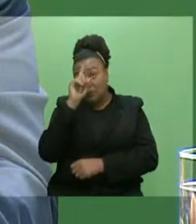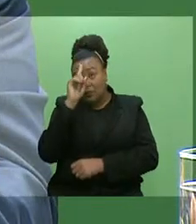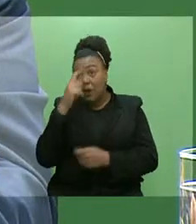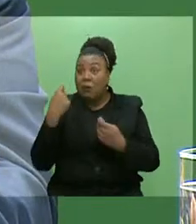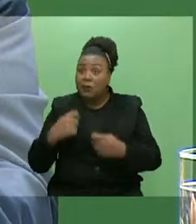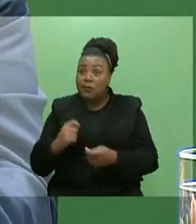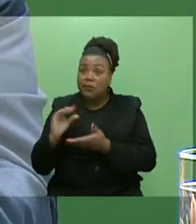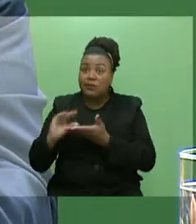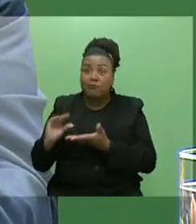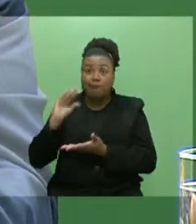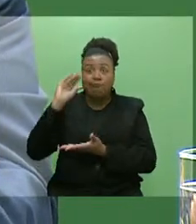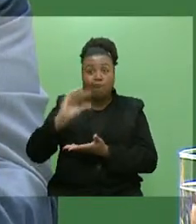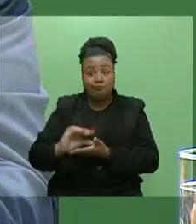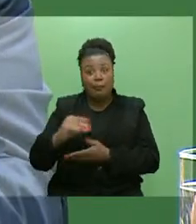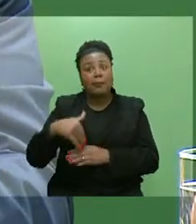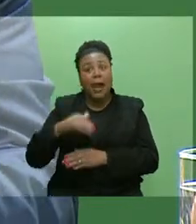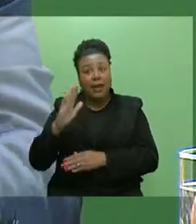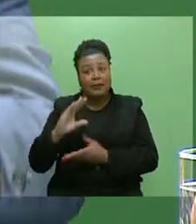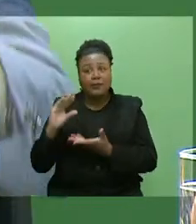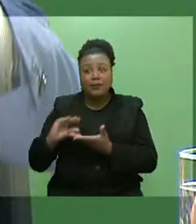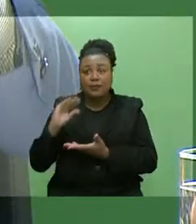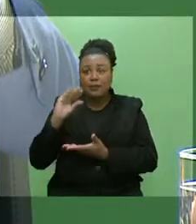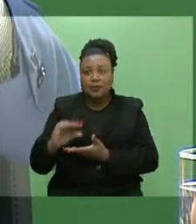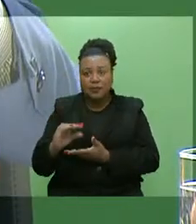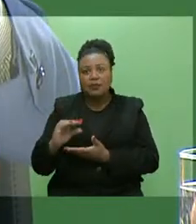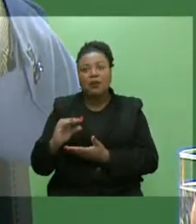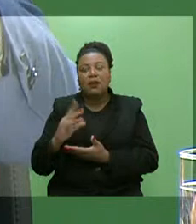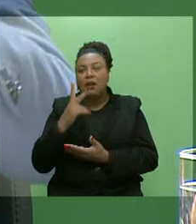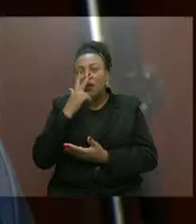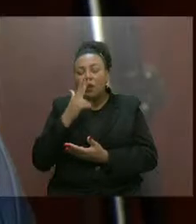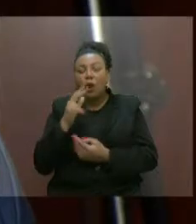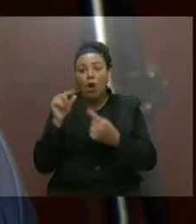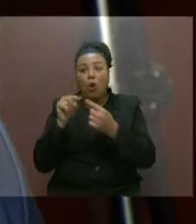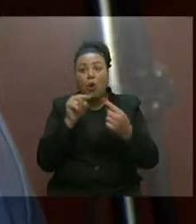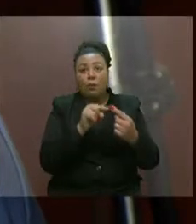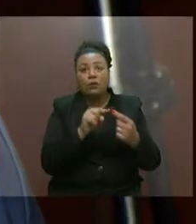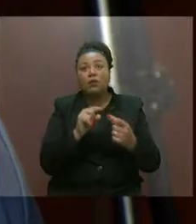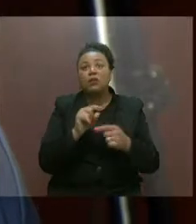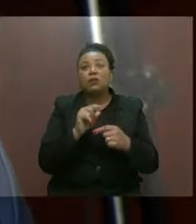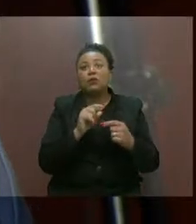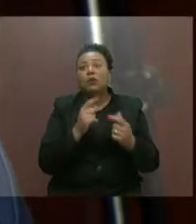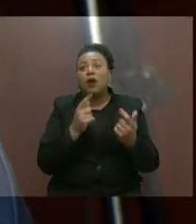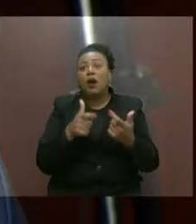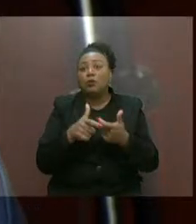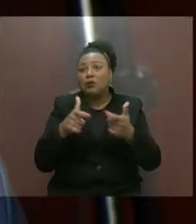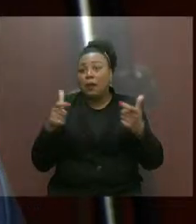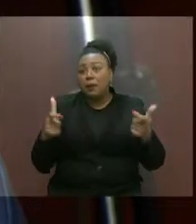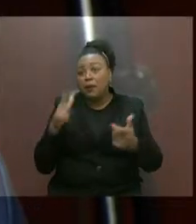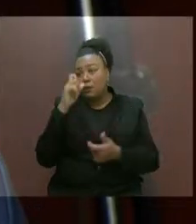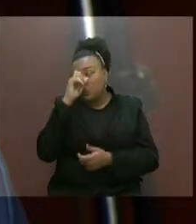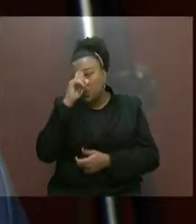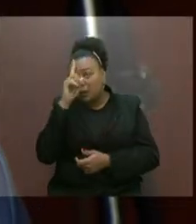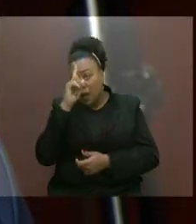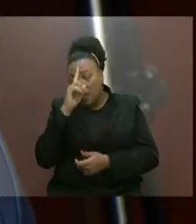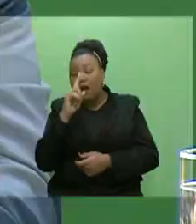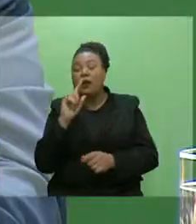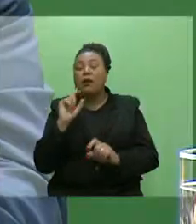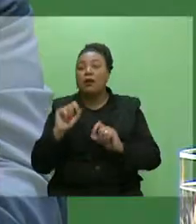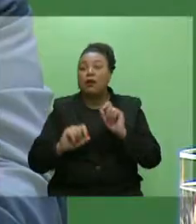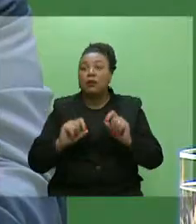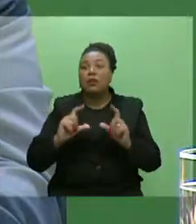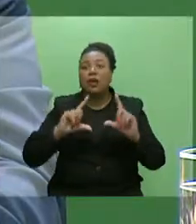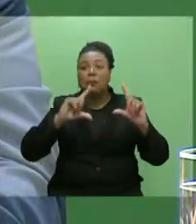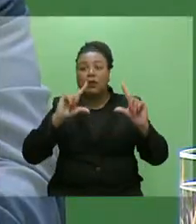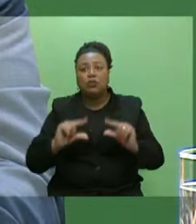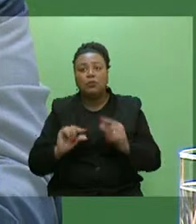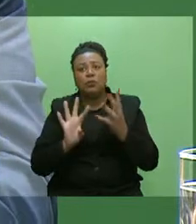uma remuneração a mais de acordo e proporcionalmente à sua produção hospitalar em direção à